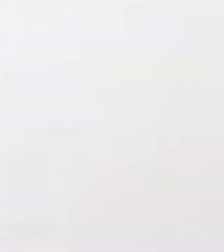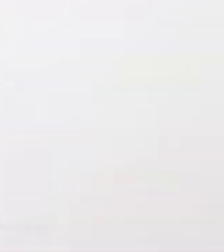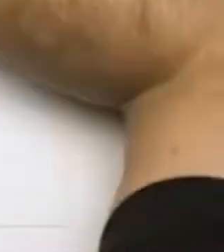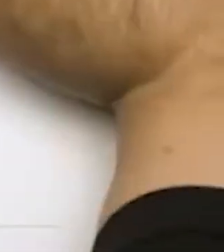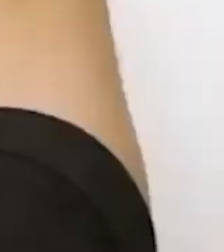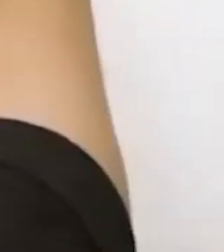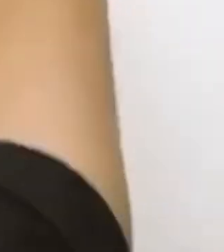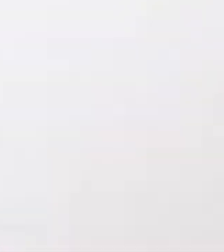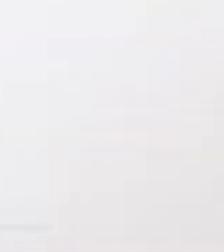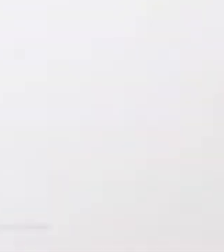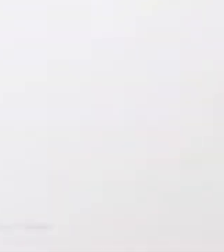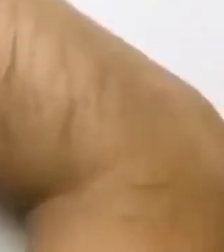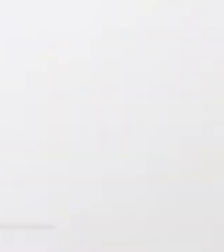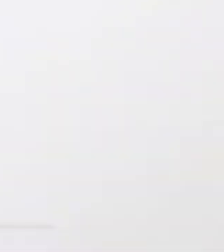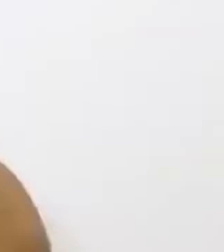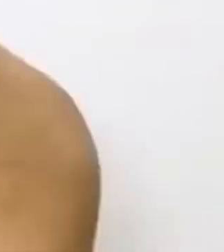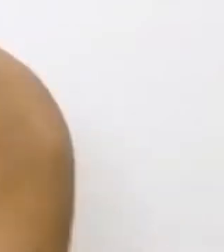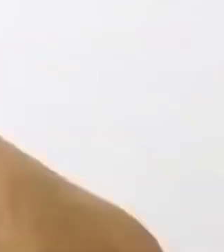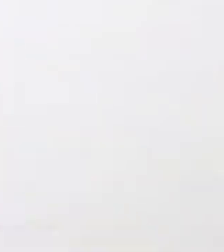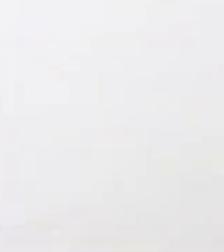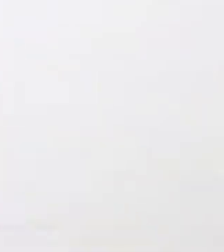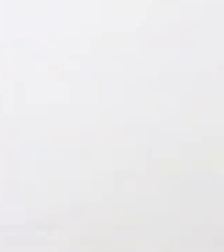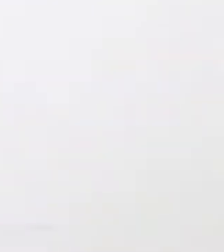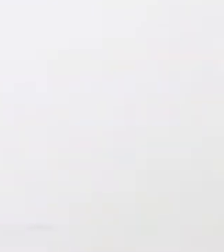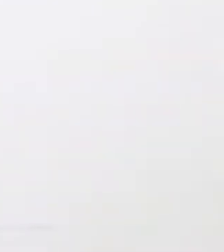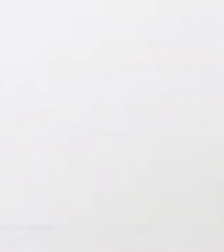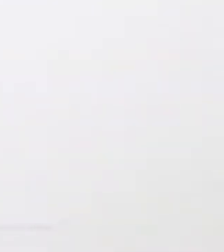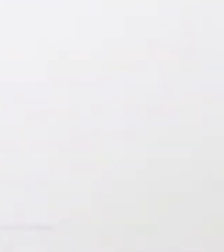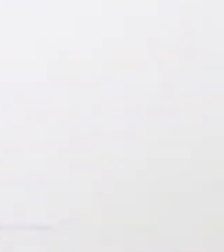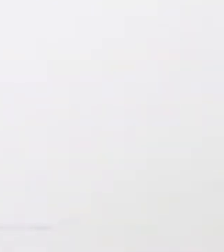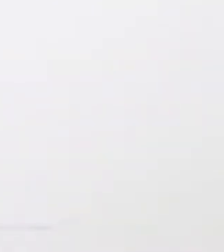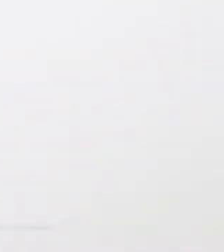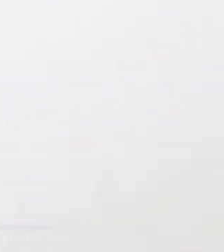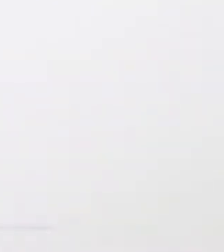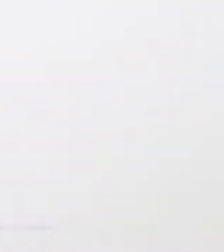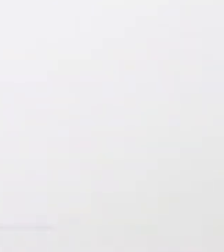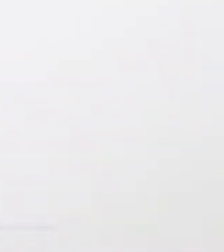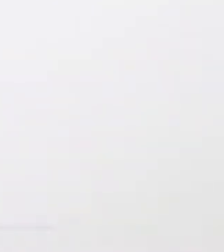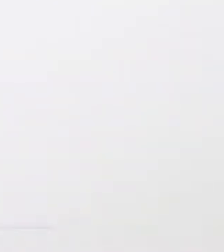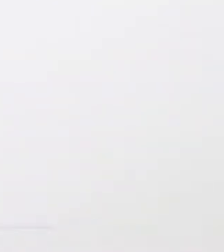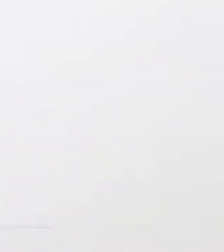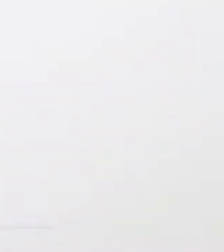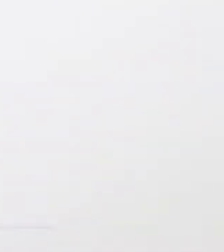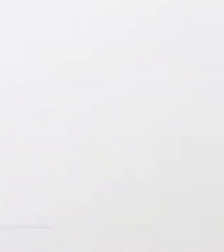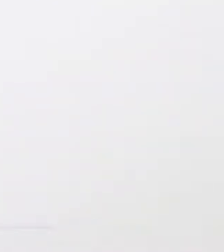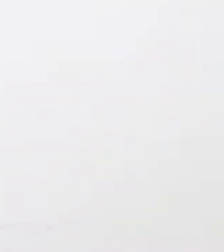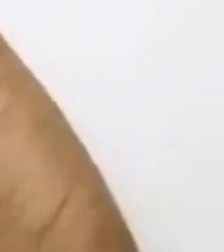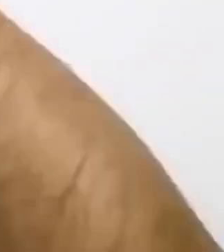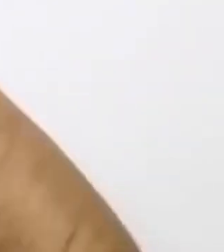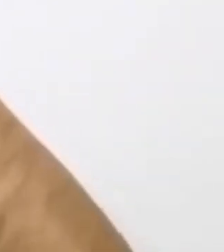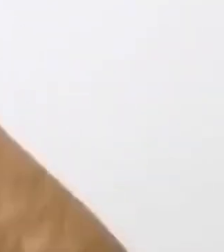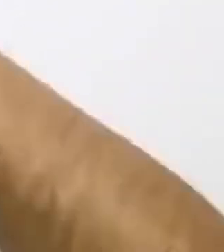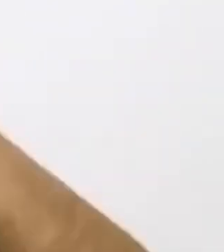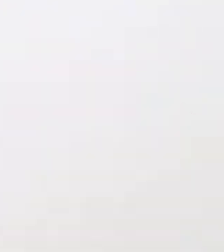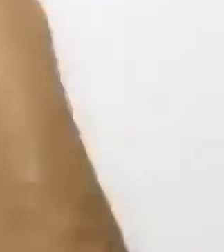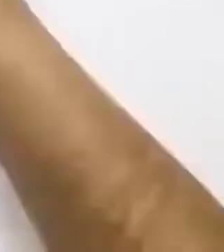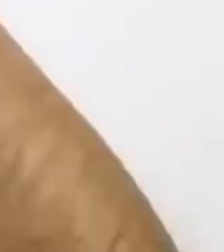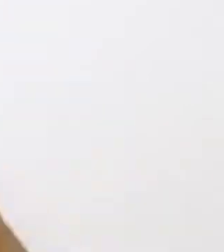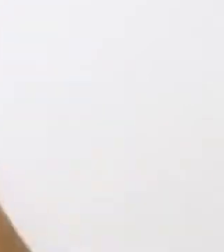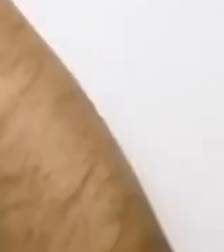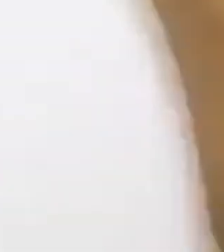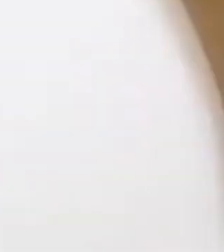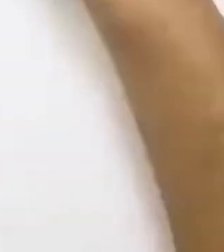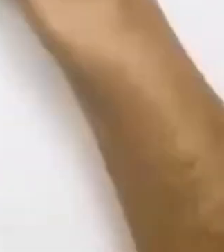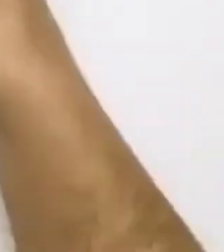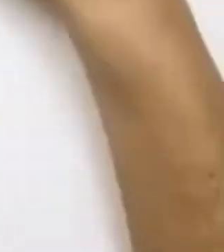Produtos em venda direta não necessitam de certificação. Porém, para ter certeza de que são produtores orgânicos,